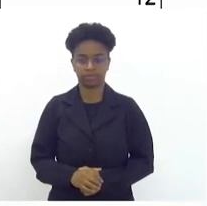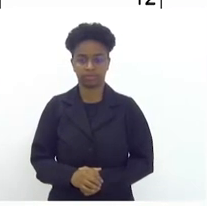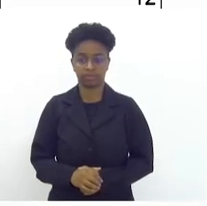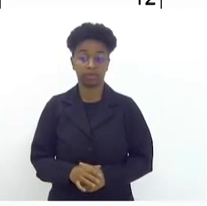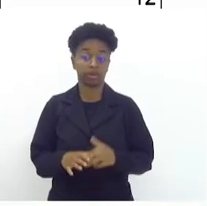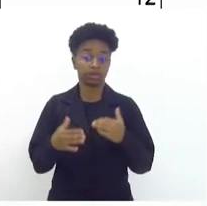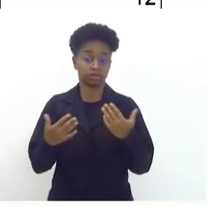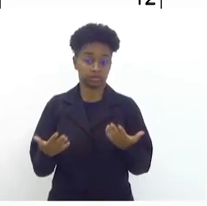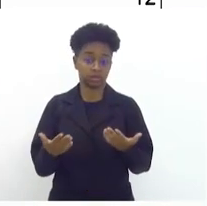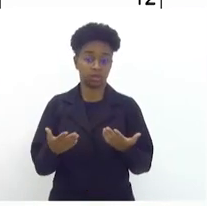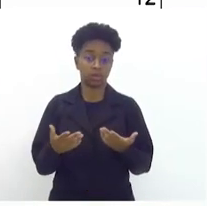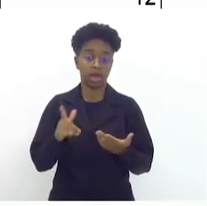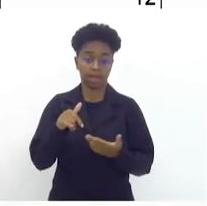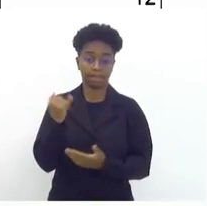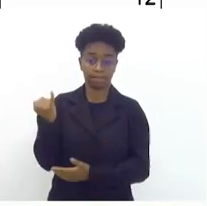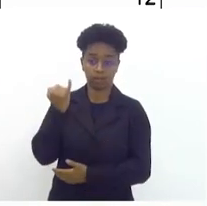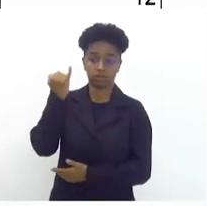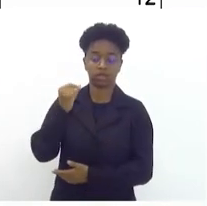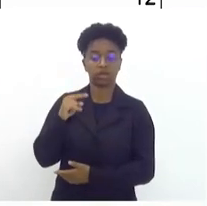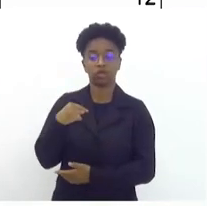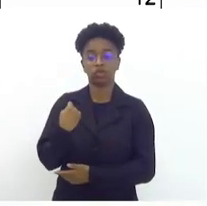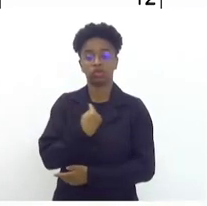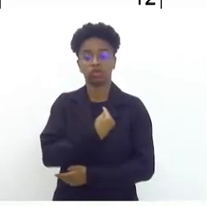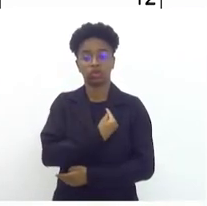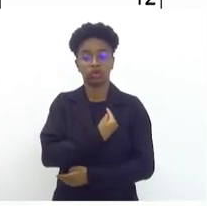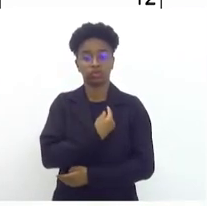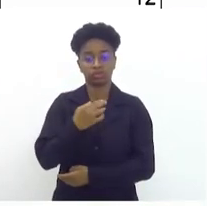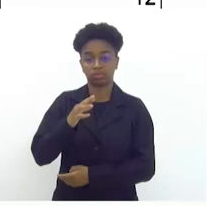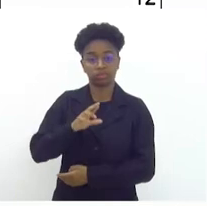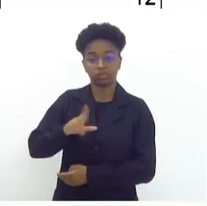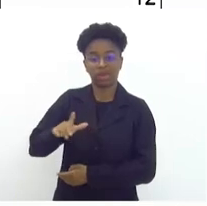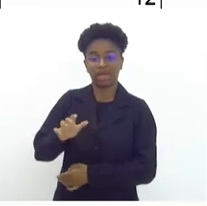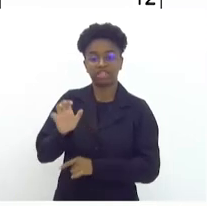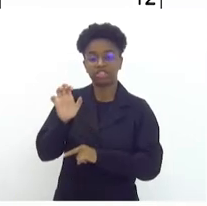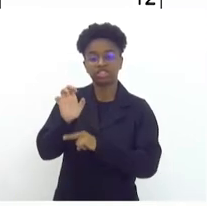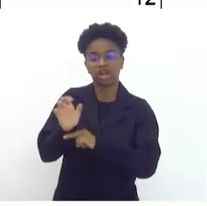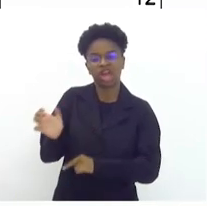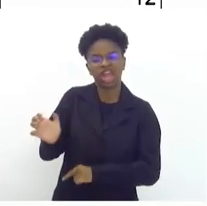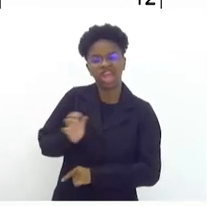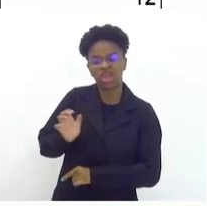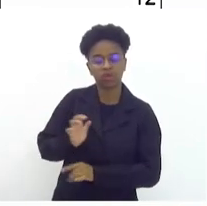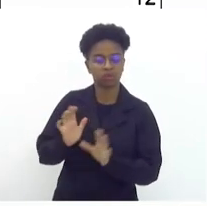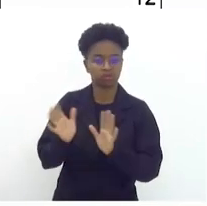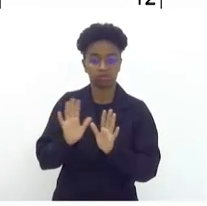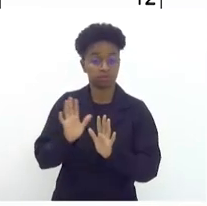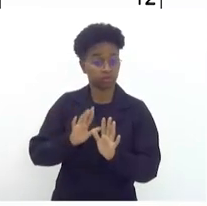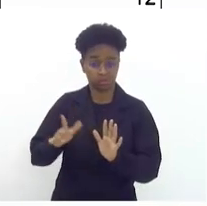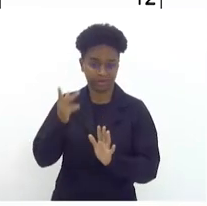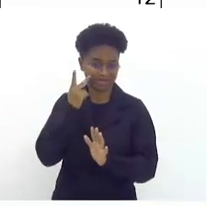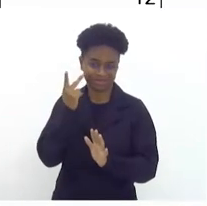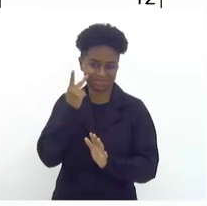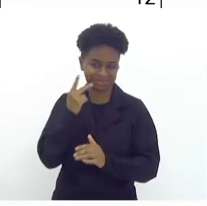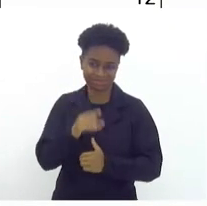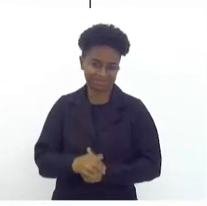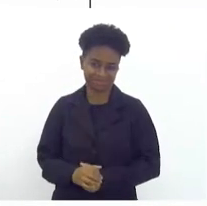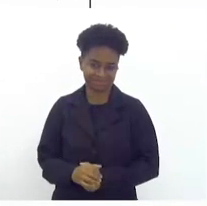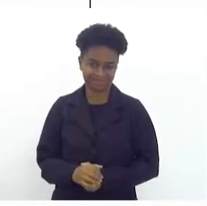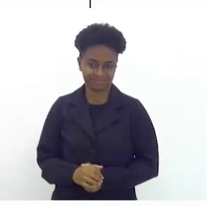Então esse é um ponto importante quer dizer Nós não somos mais um estado Rico a gente não é São Paulo